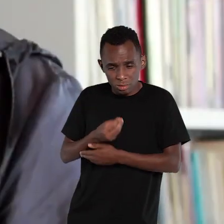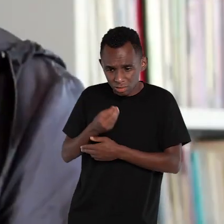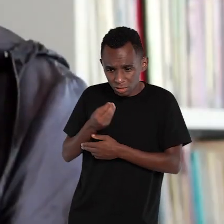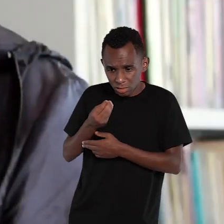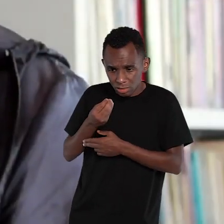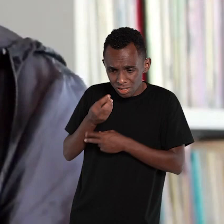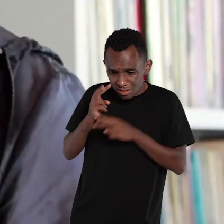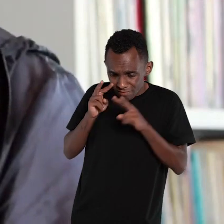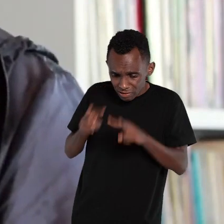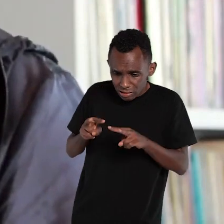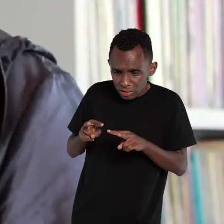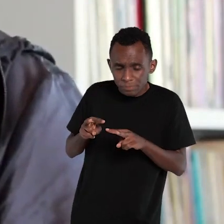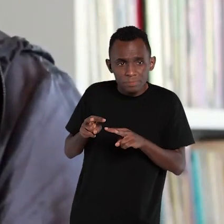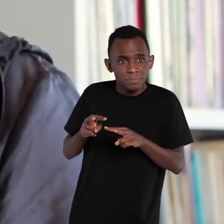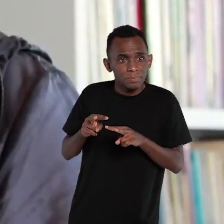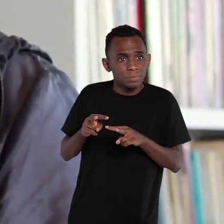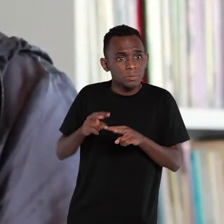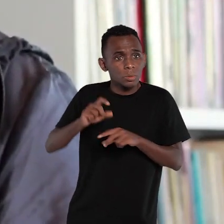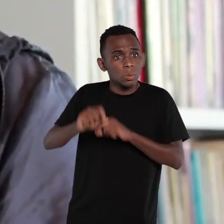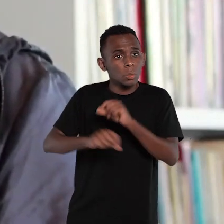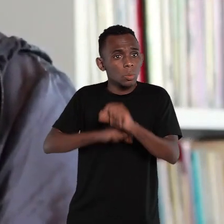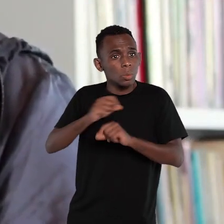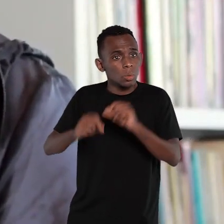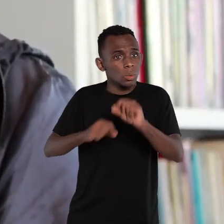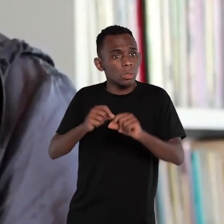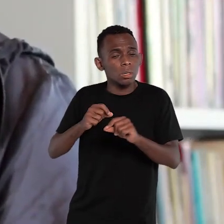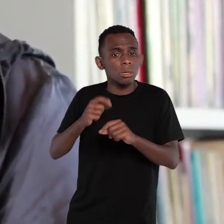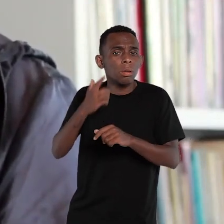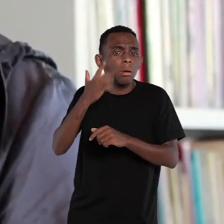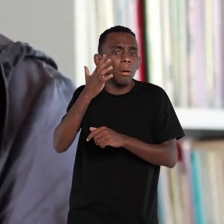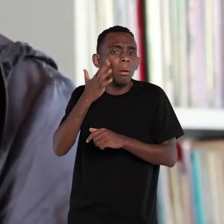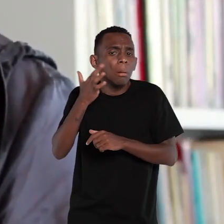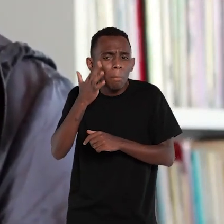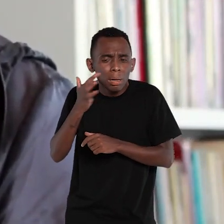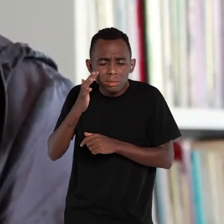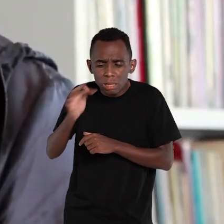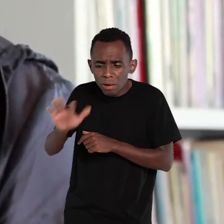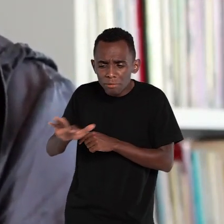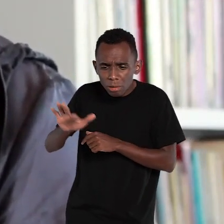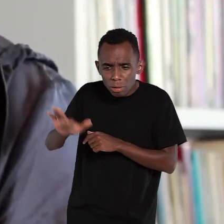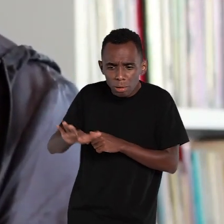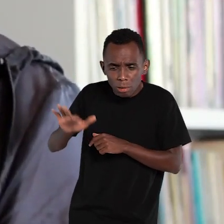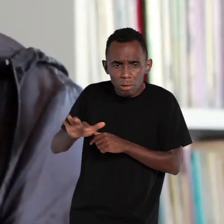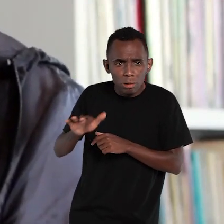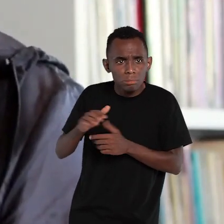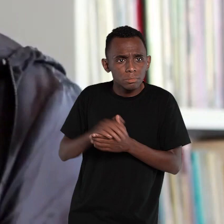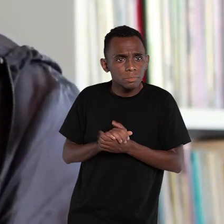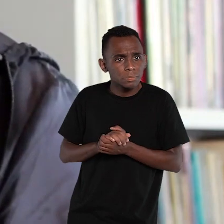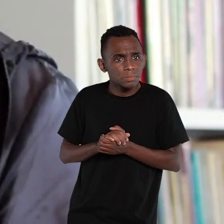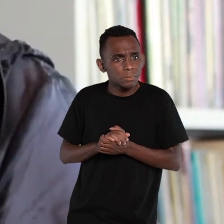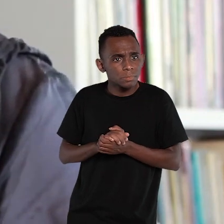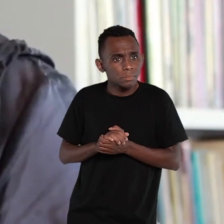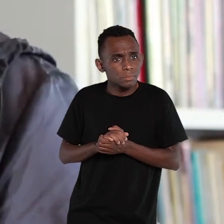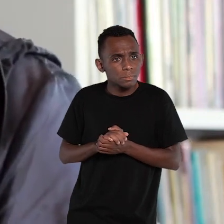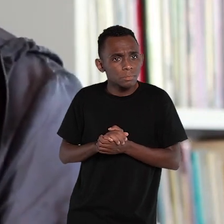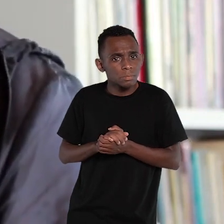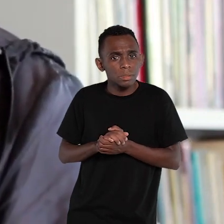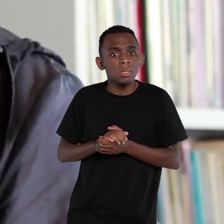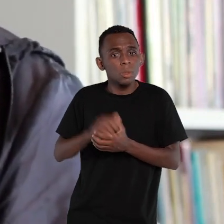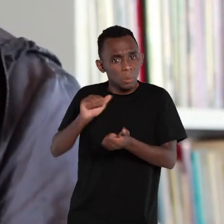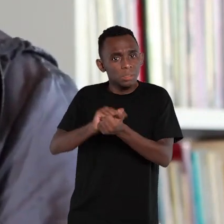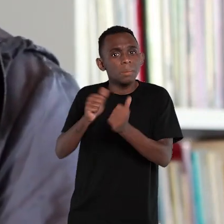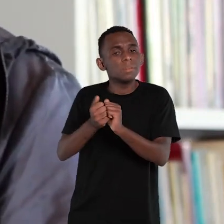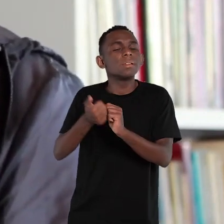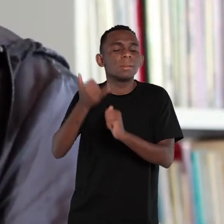obcecada, várias vezes passava o dedo em uma coisinha no rosto dela. Isso